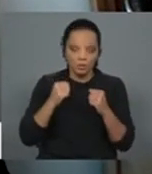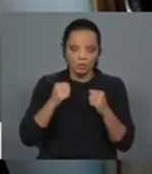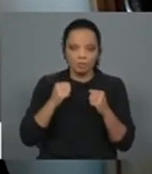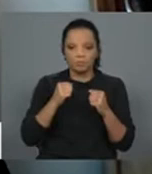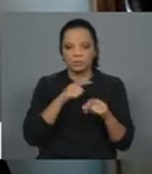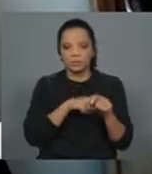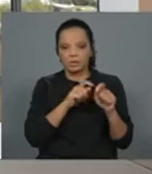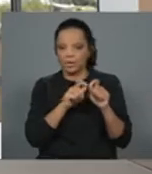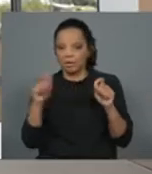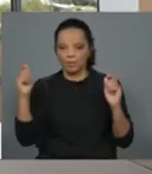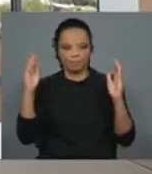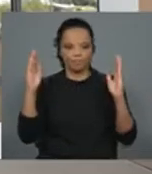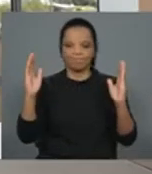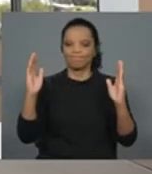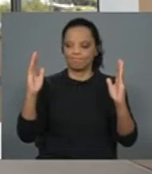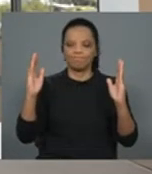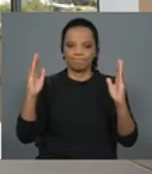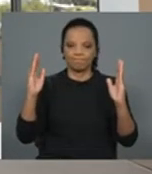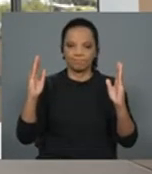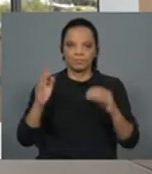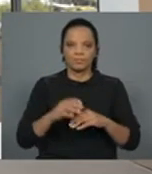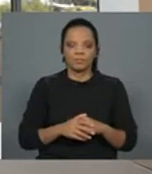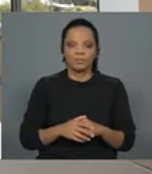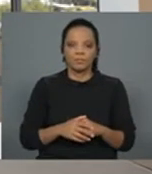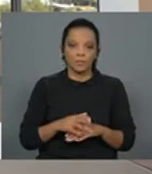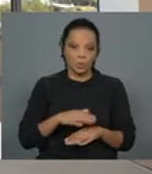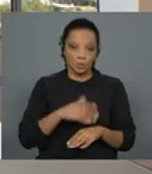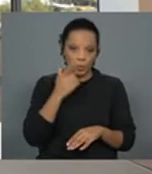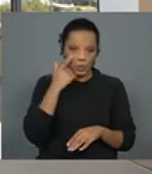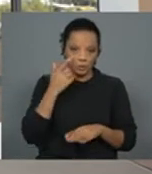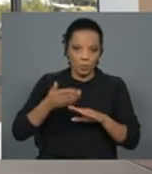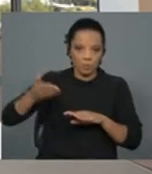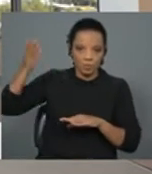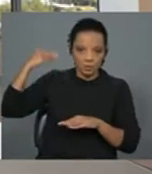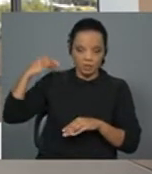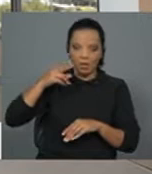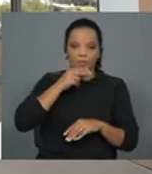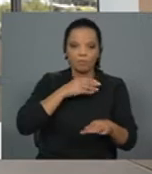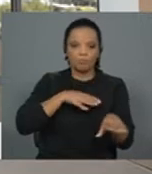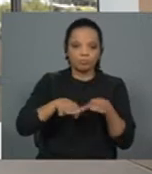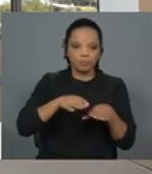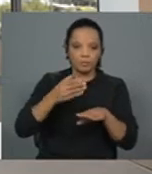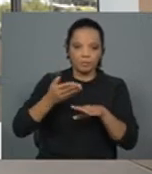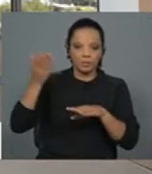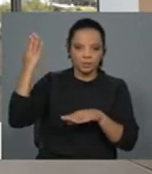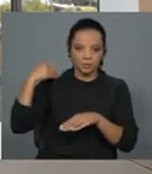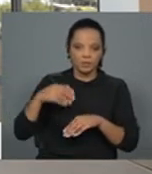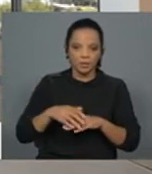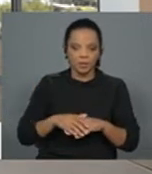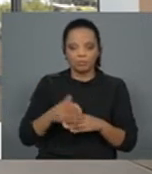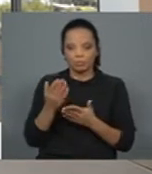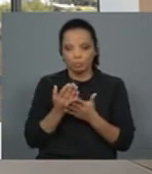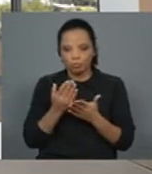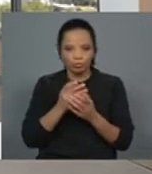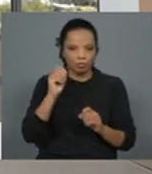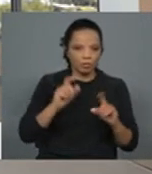tempo limitado. Portanto, no fundo, nós com o conhecimento do passado, da ocorrência dos sismos passados, portanto, fazemos estudos